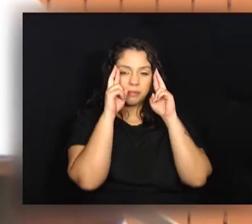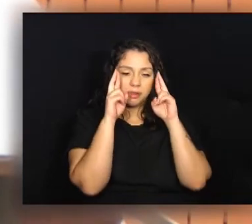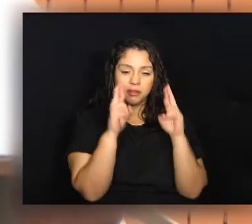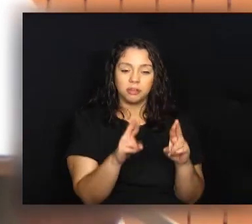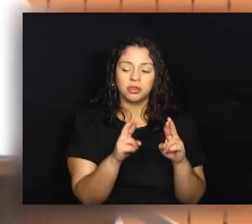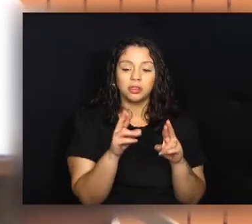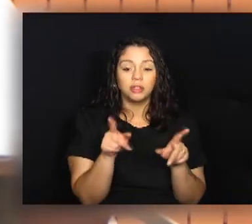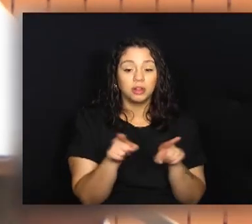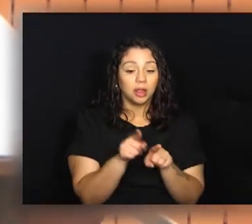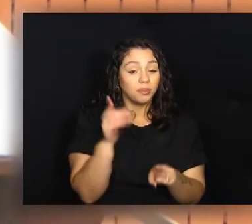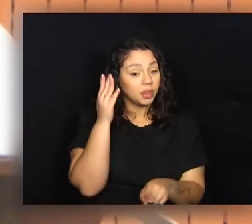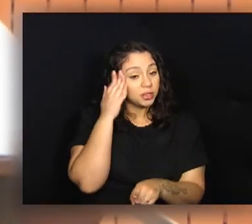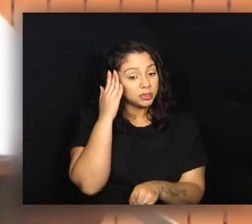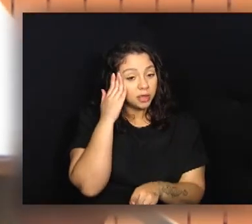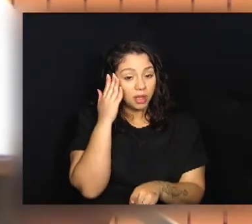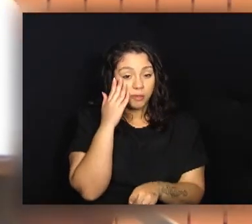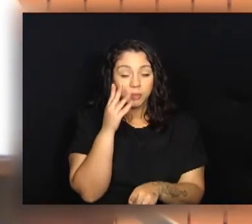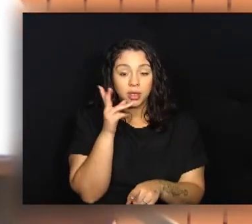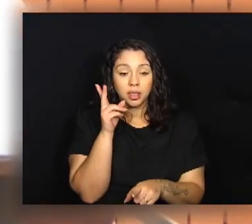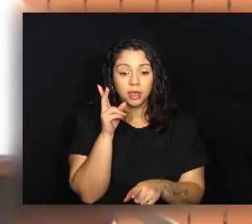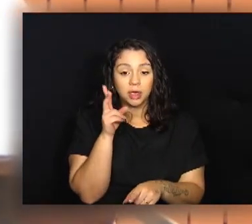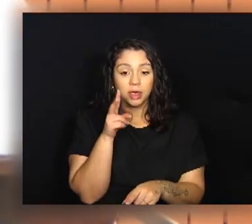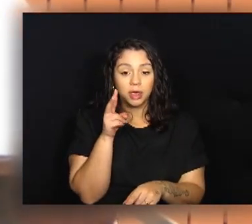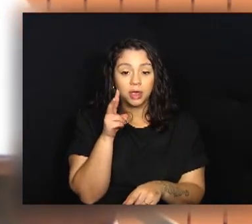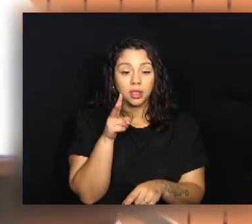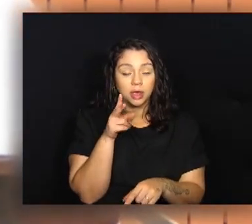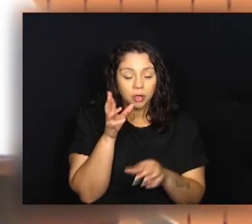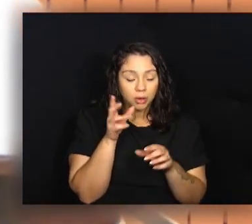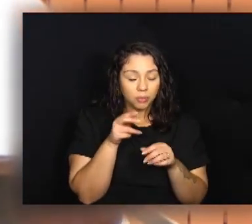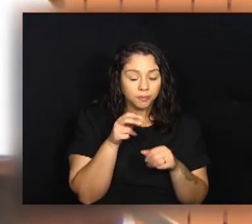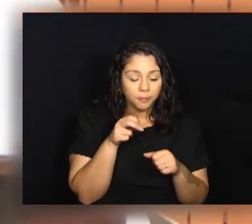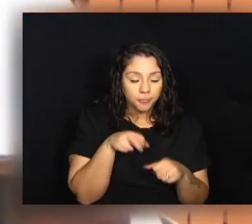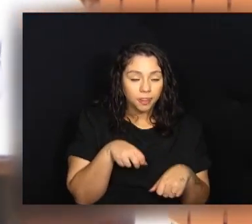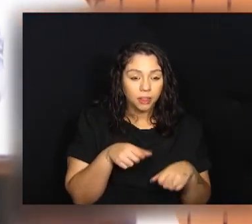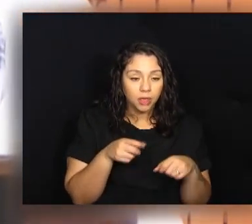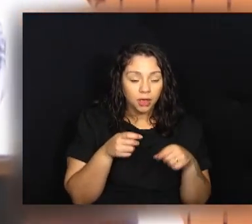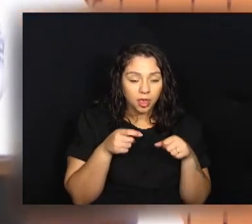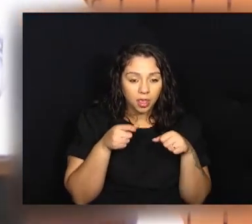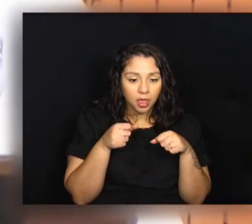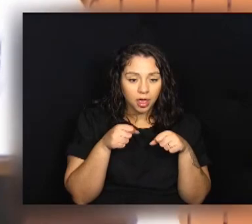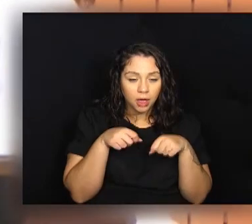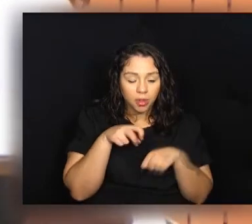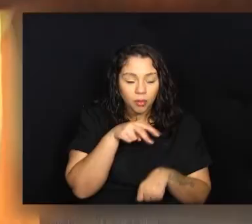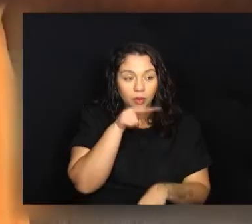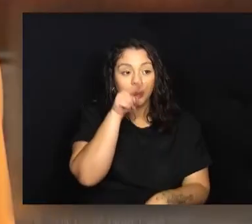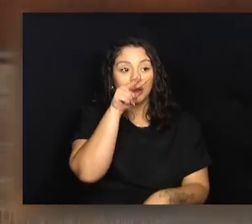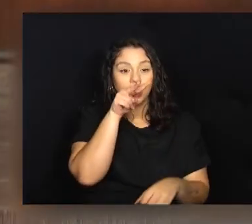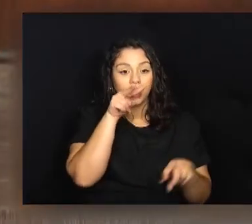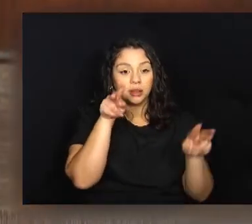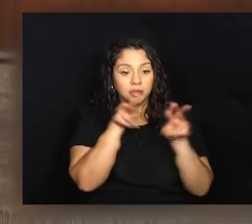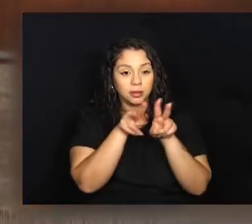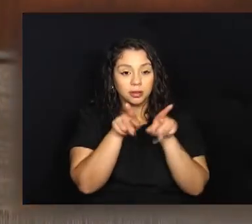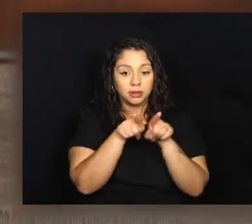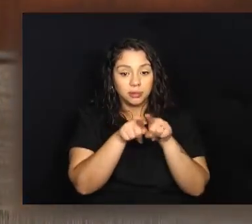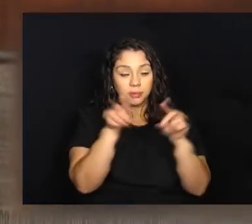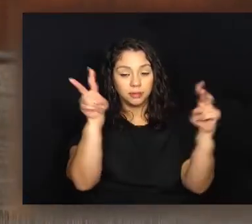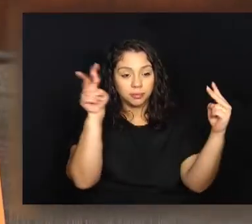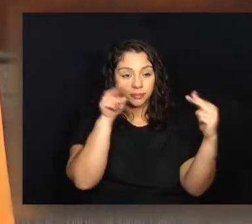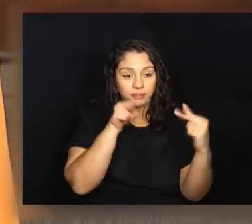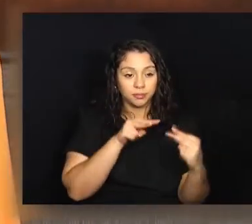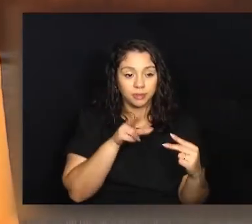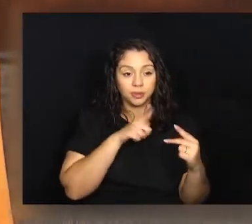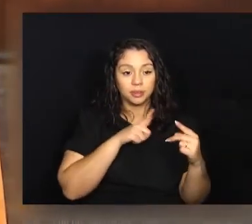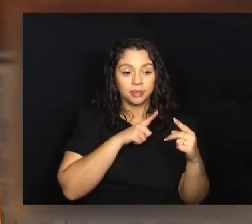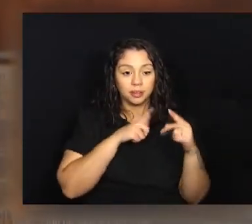saber olhar, abaixar os olhos no momento certo e ter muito respeito aos mais velhos. Em meio aos